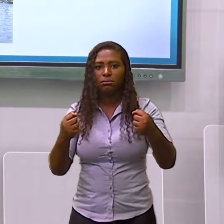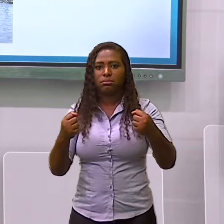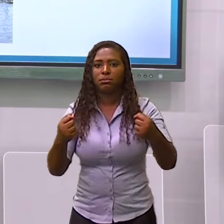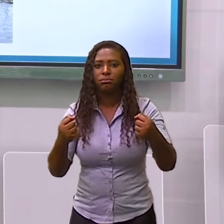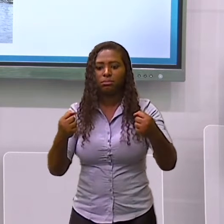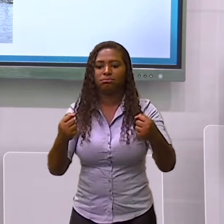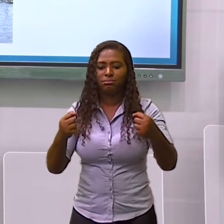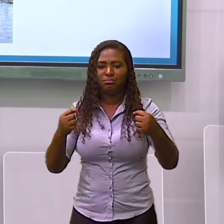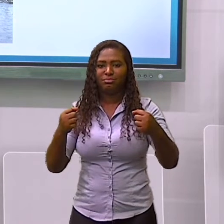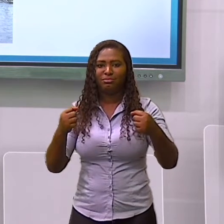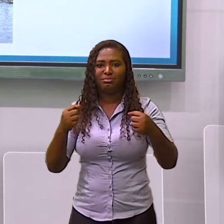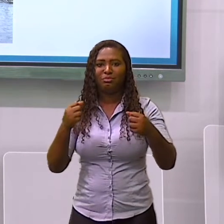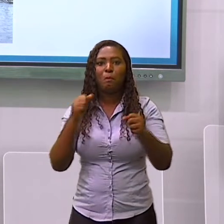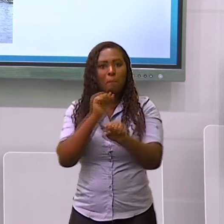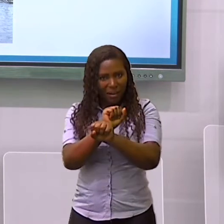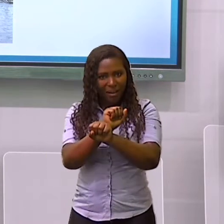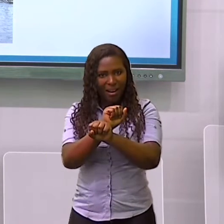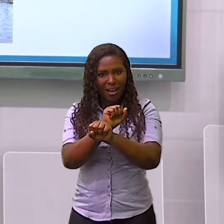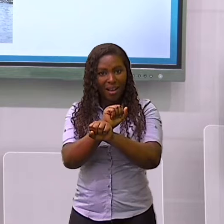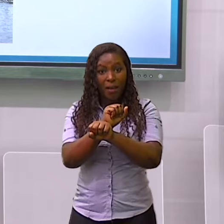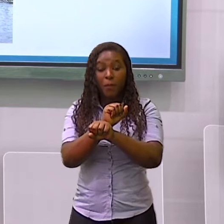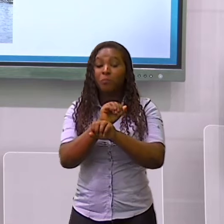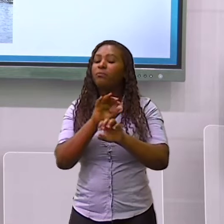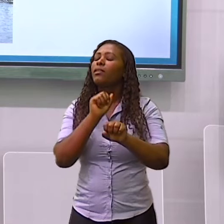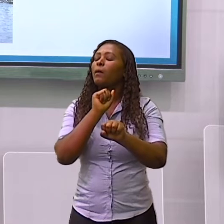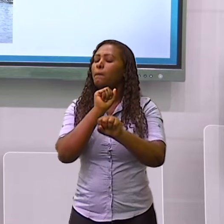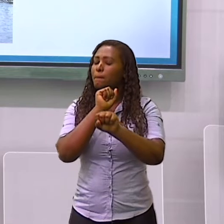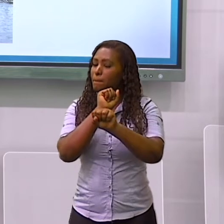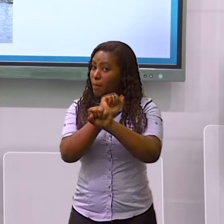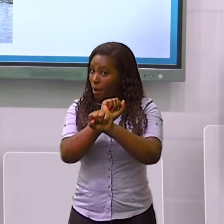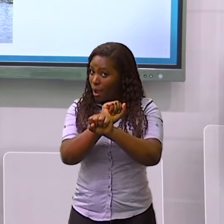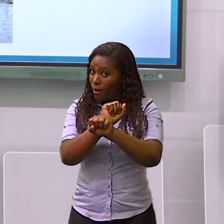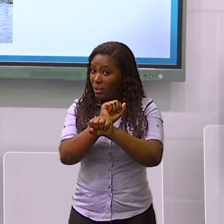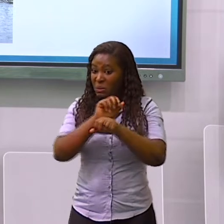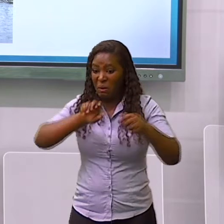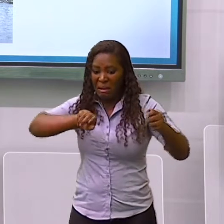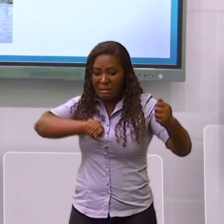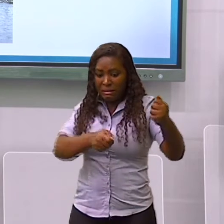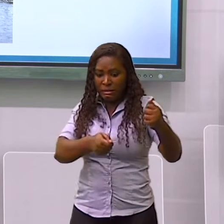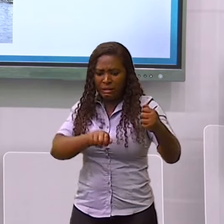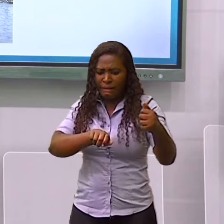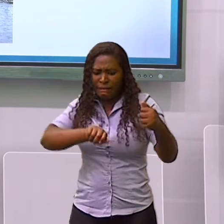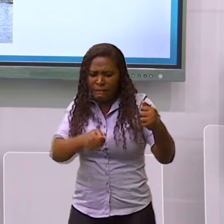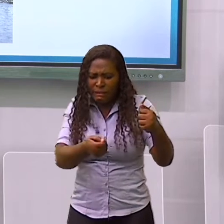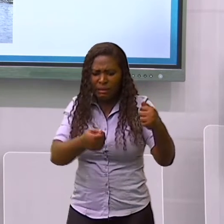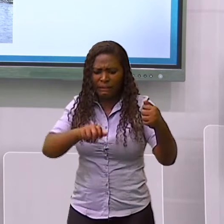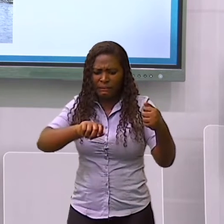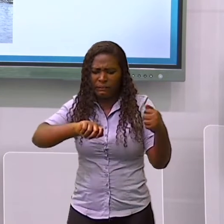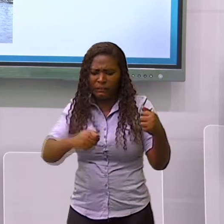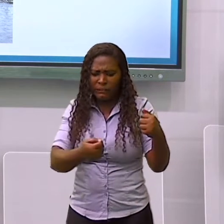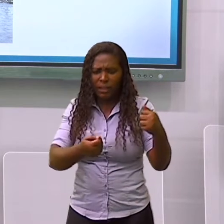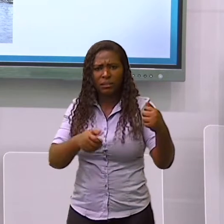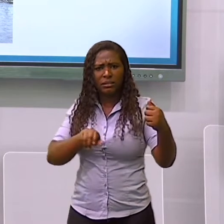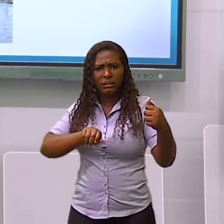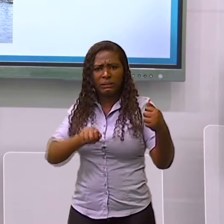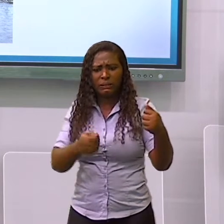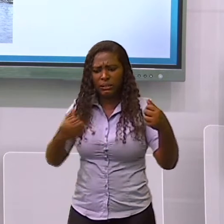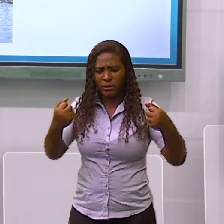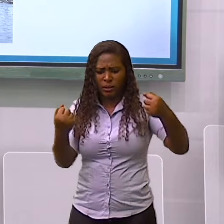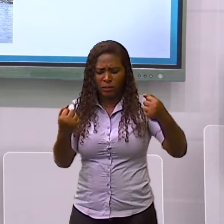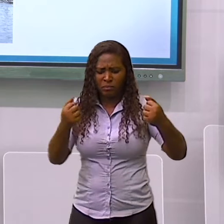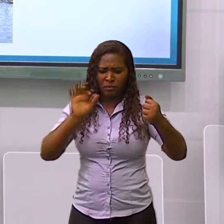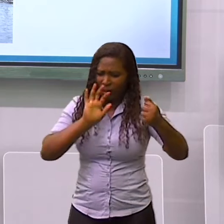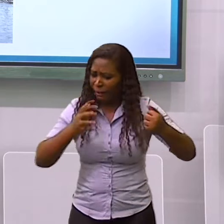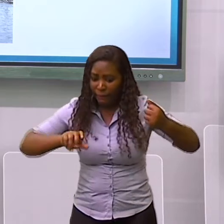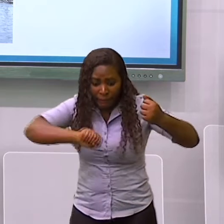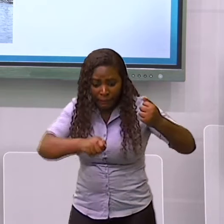partida novamente, porque pode ter entrado água no motor. Se você dá a partida, você vai estar estragando o seu